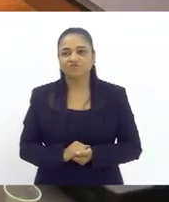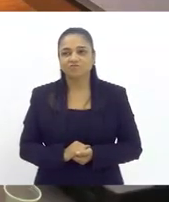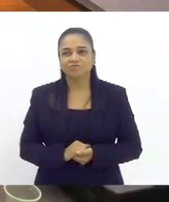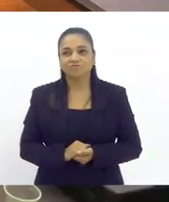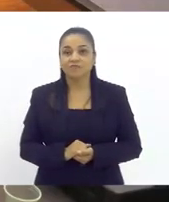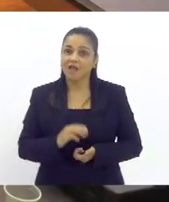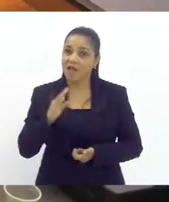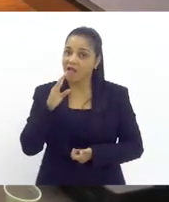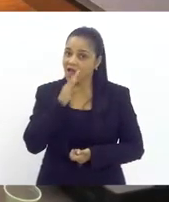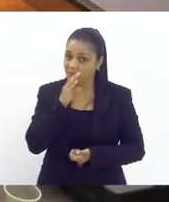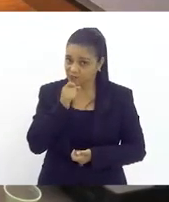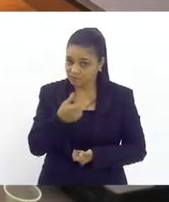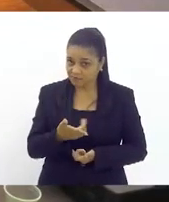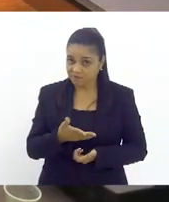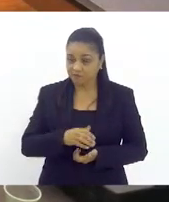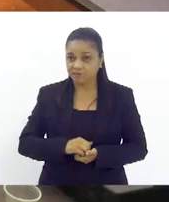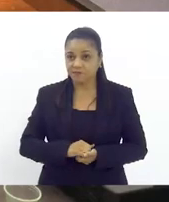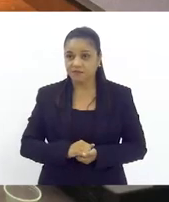rapidinho